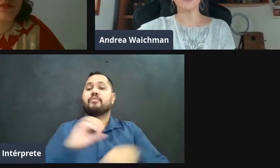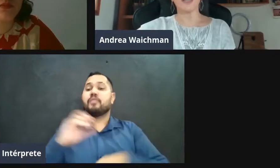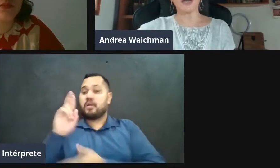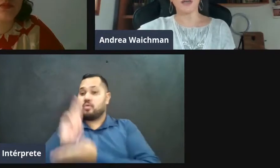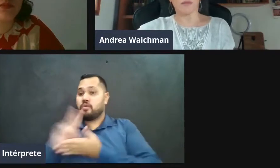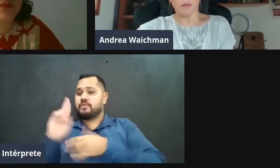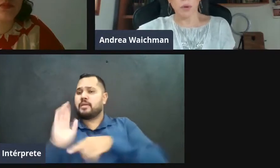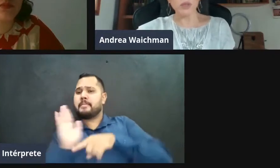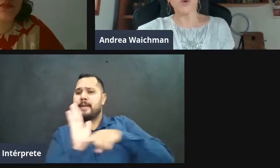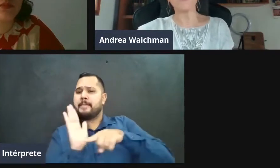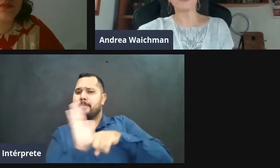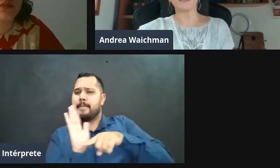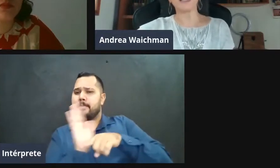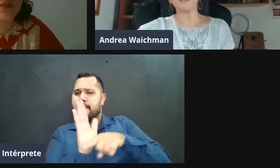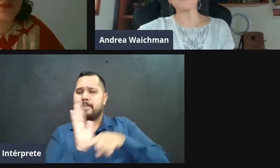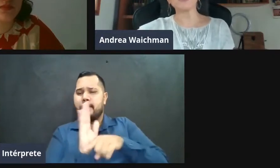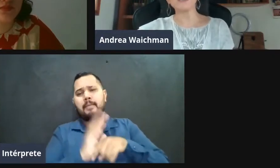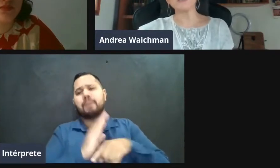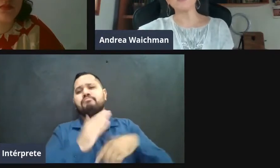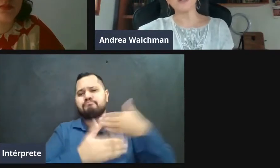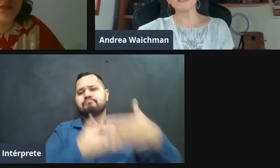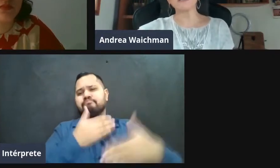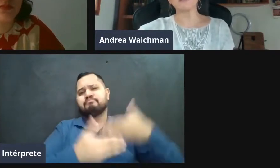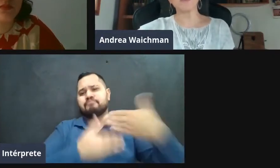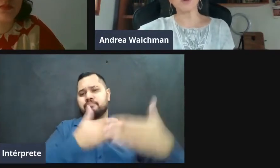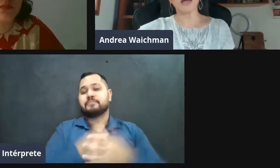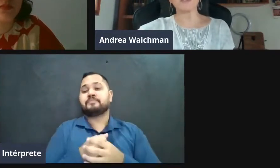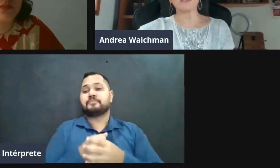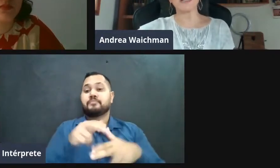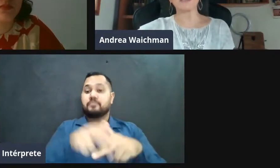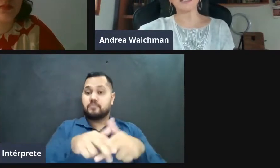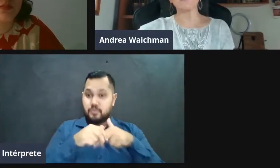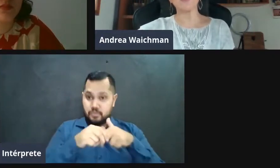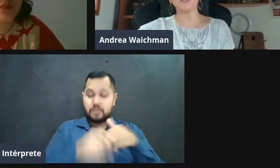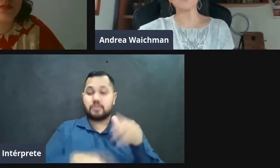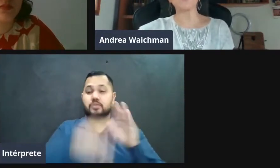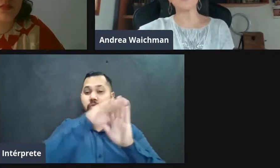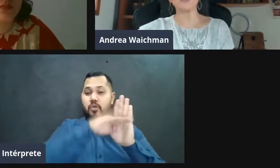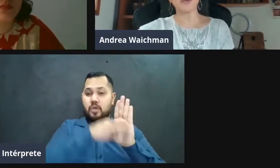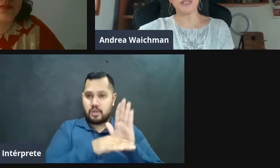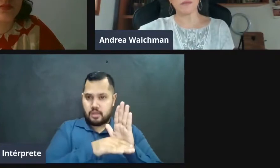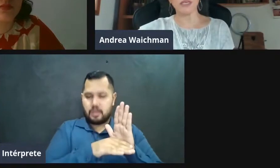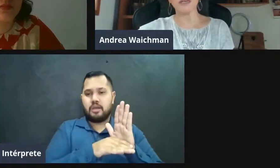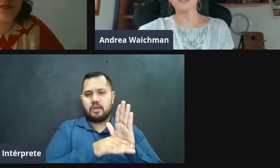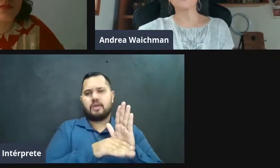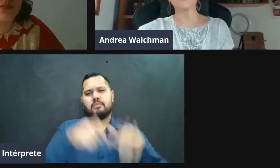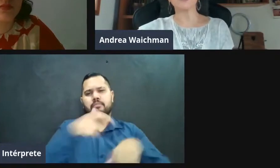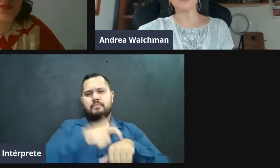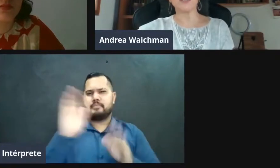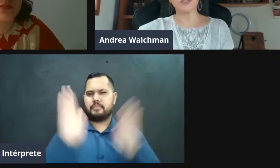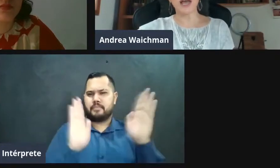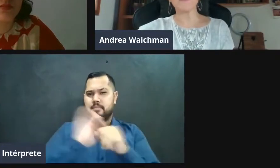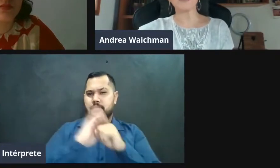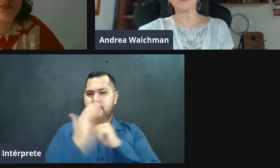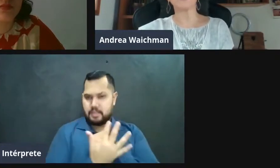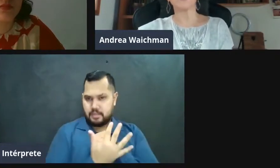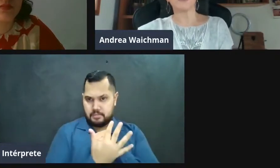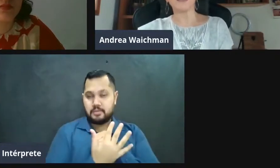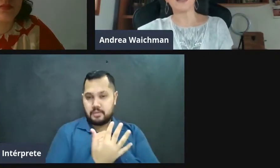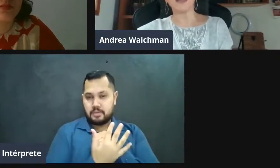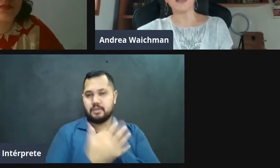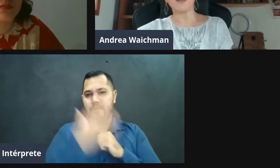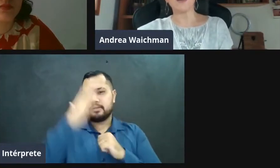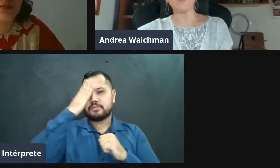universidade pode ofertar a eles. Portanto, esses programas terão, nesse momento, inclusive de pandemia, onde a gente sabe